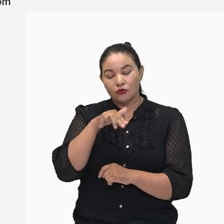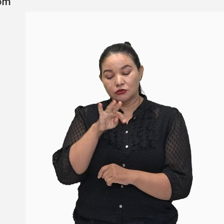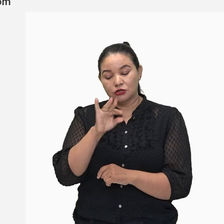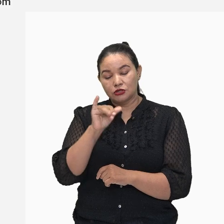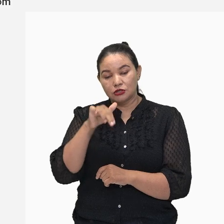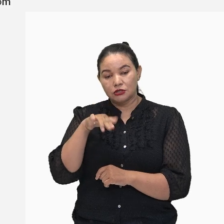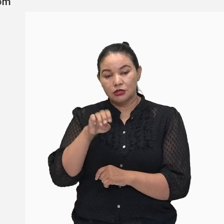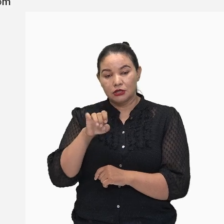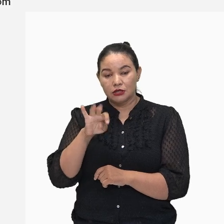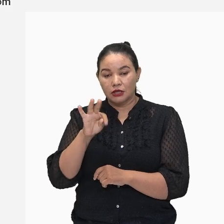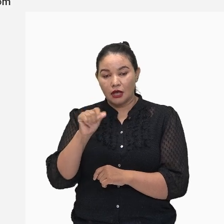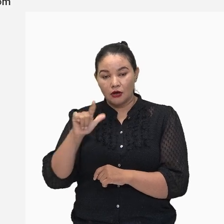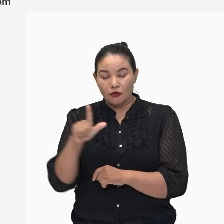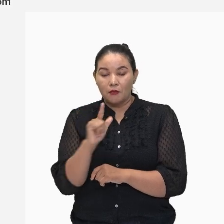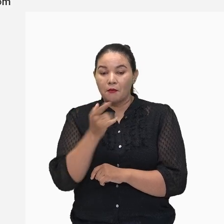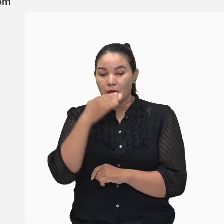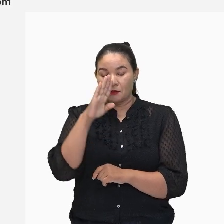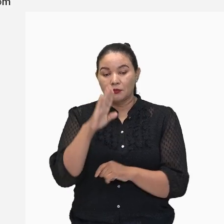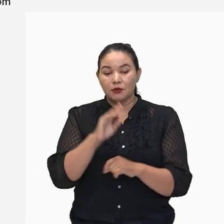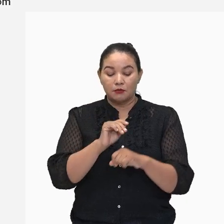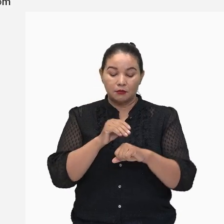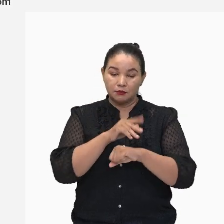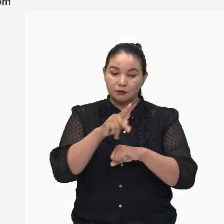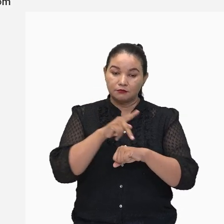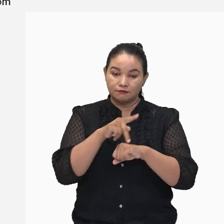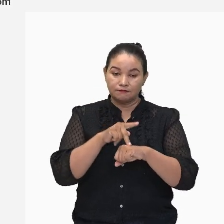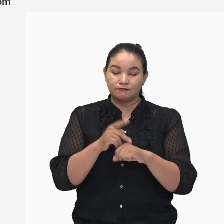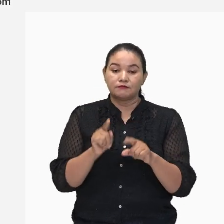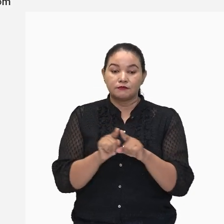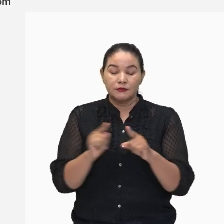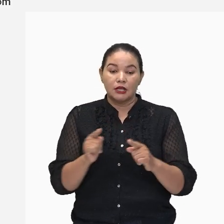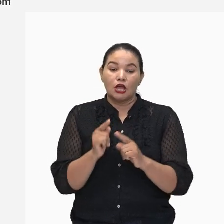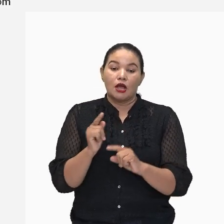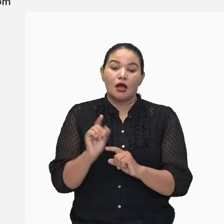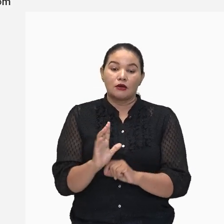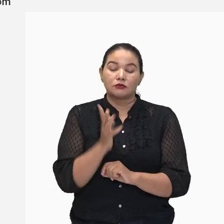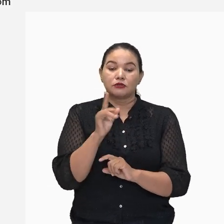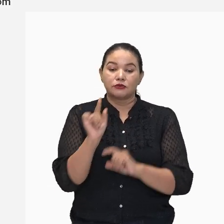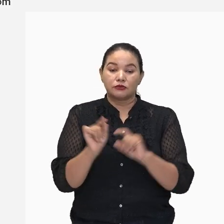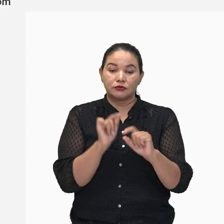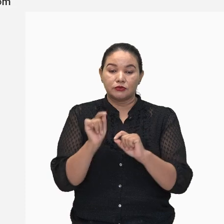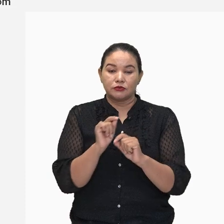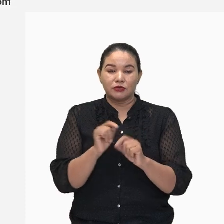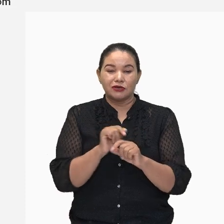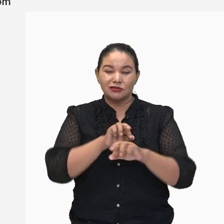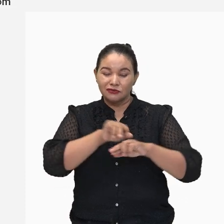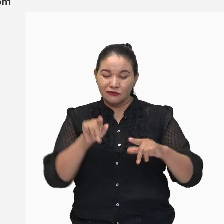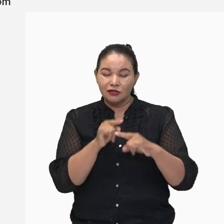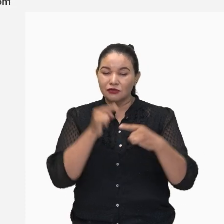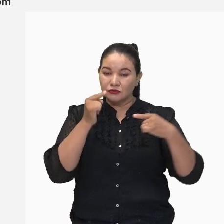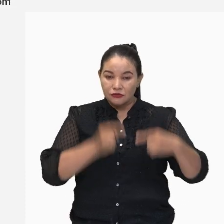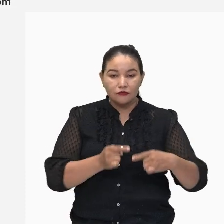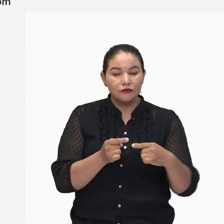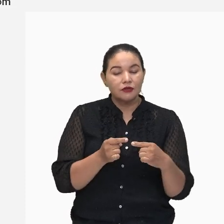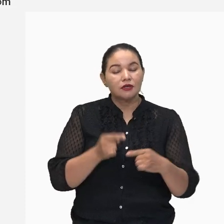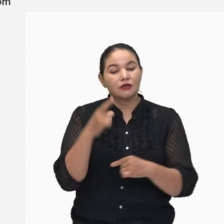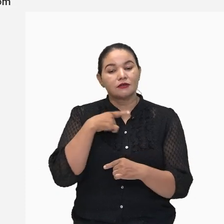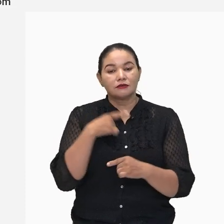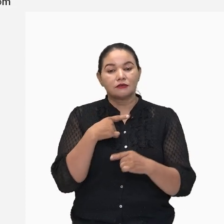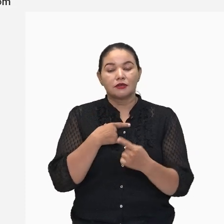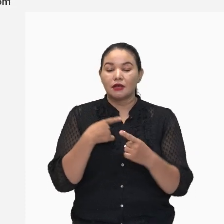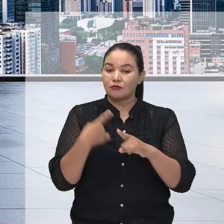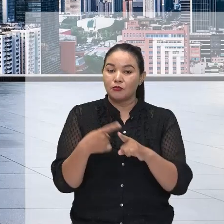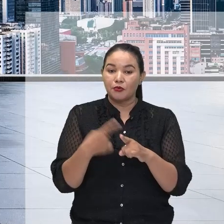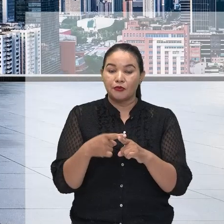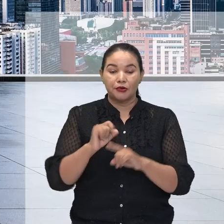o país principal. Então realmente aí acaba tendo alguns certos conflitos, né, por conta ali de